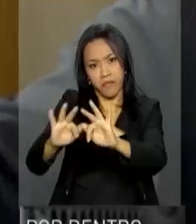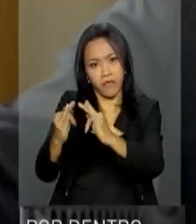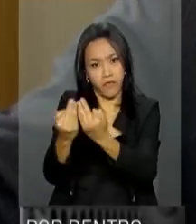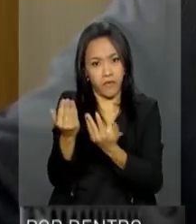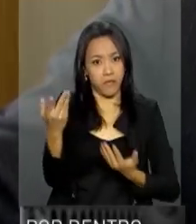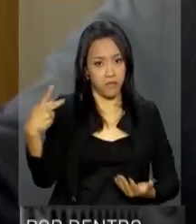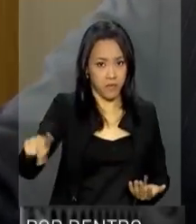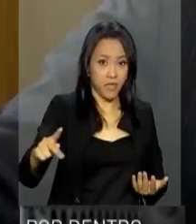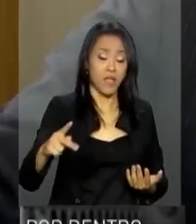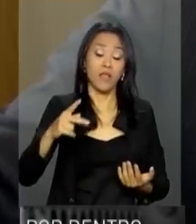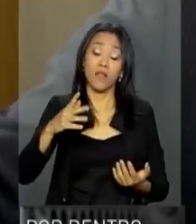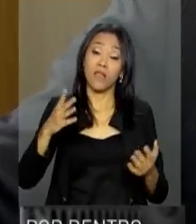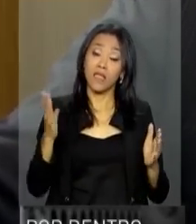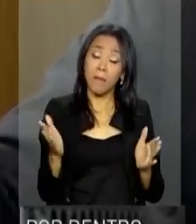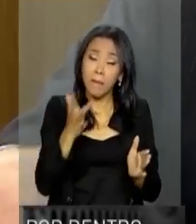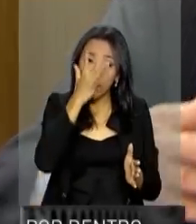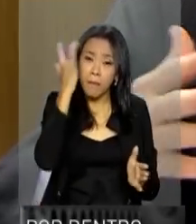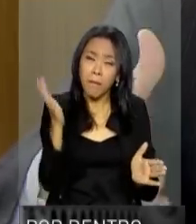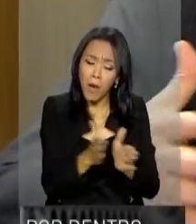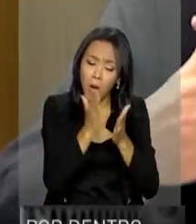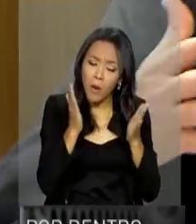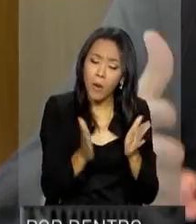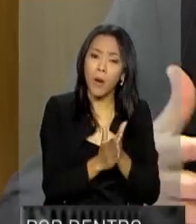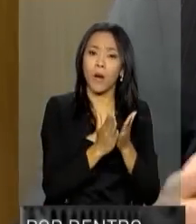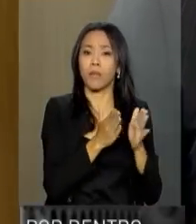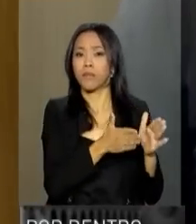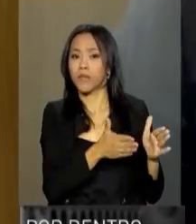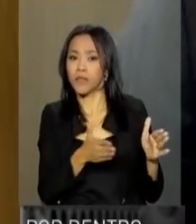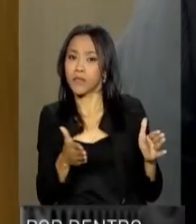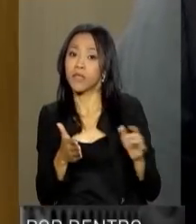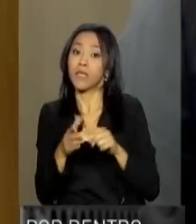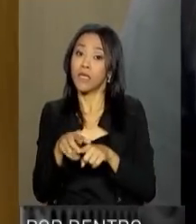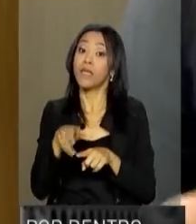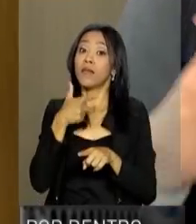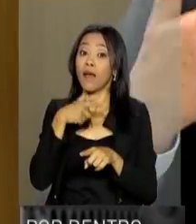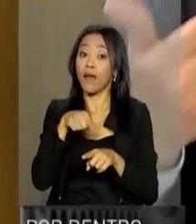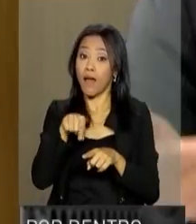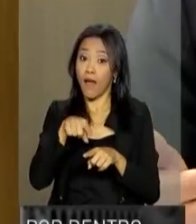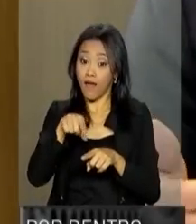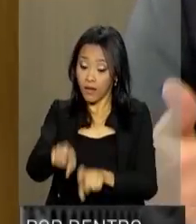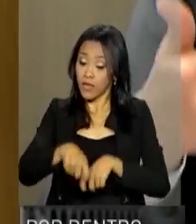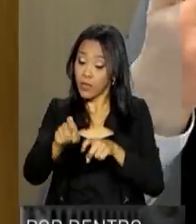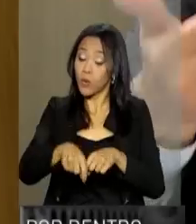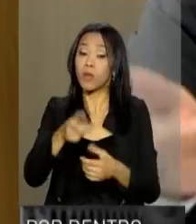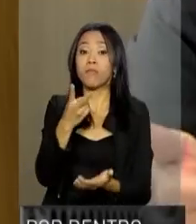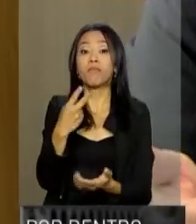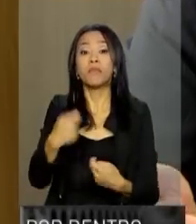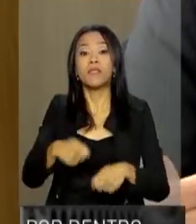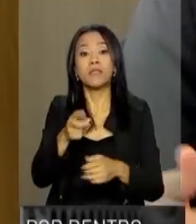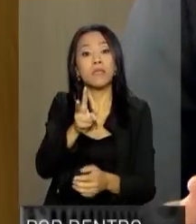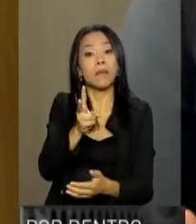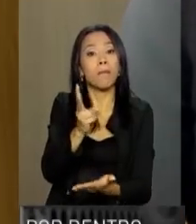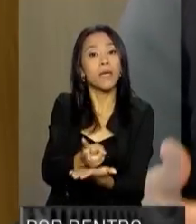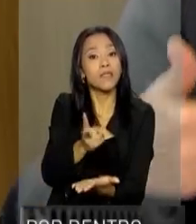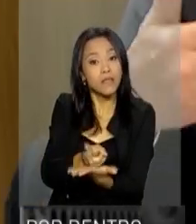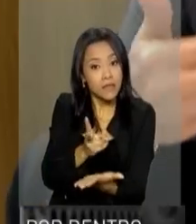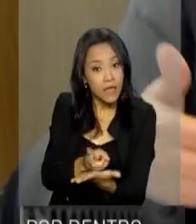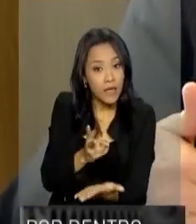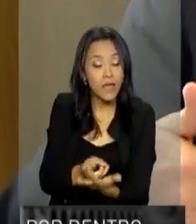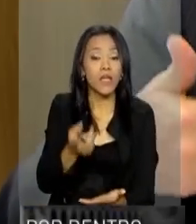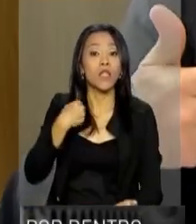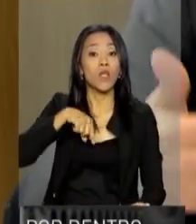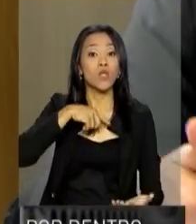do agricultor mais pobre passando pelo agricultor que tem que se manter na propriedade a gente compra a produção estamos comprando leite no